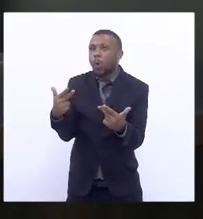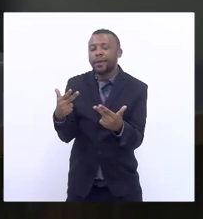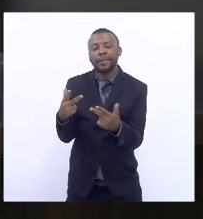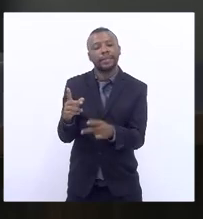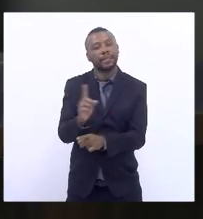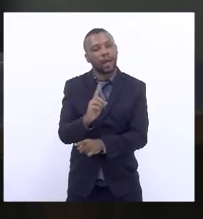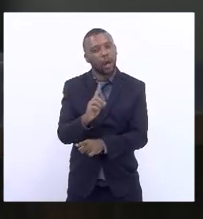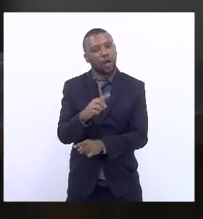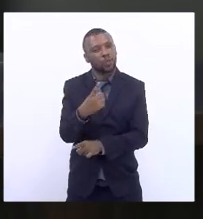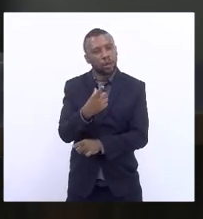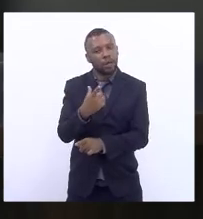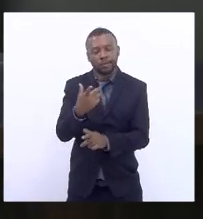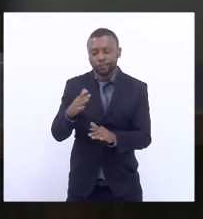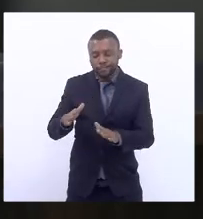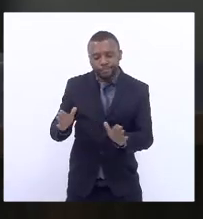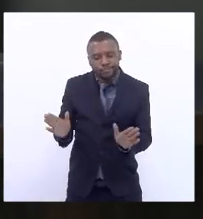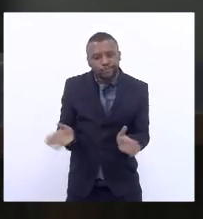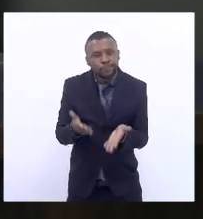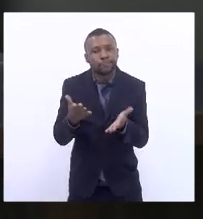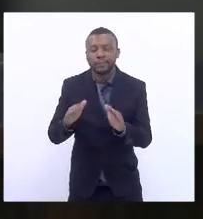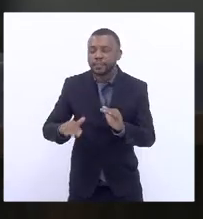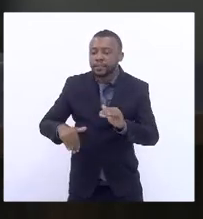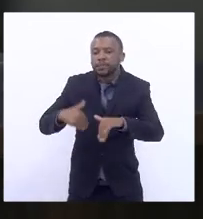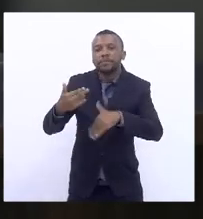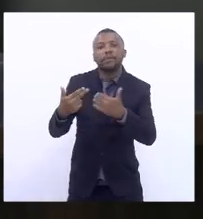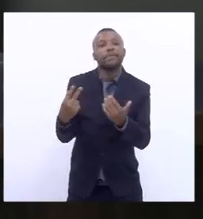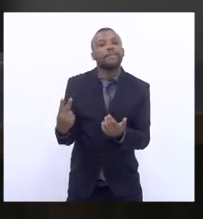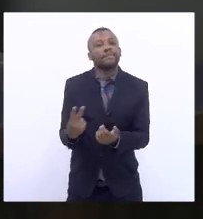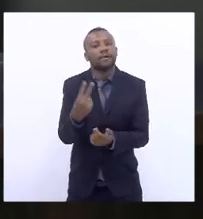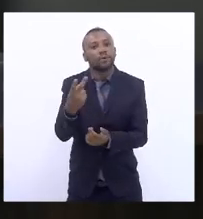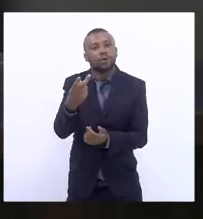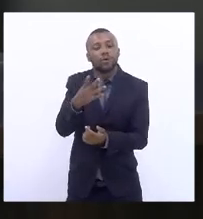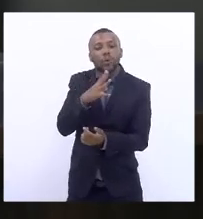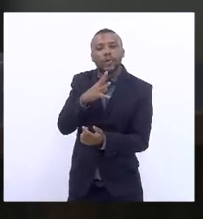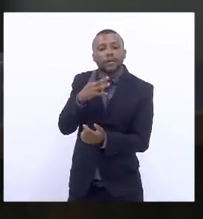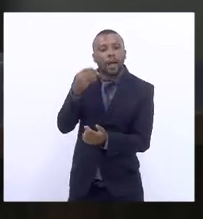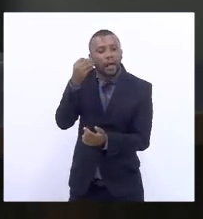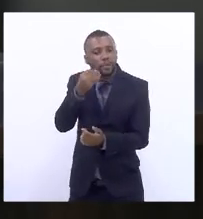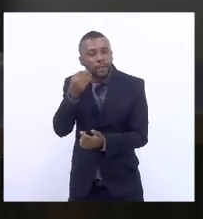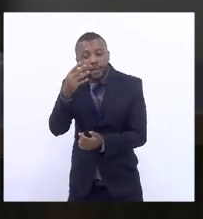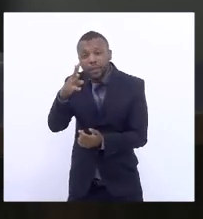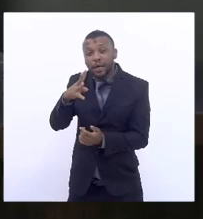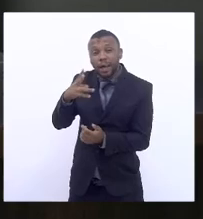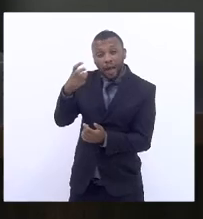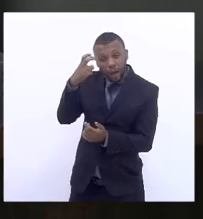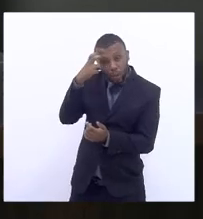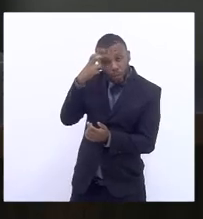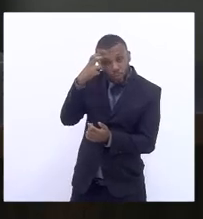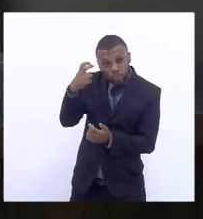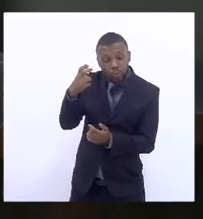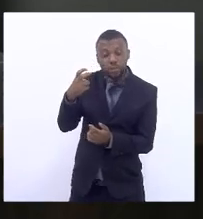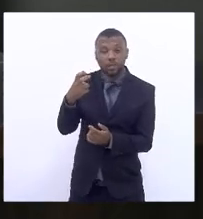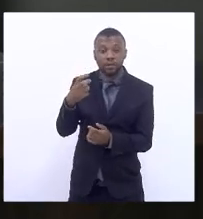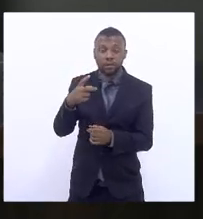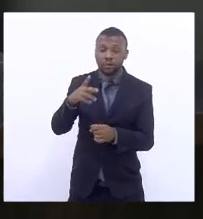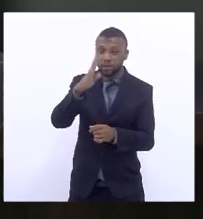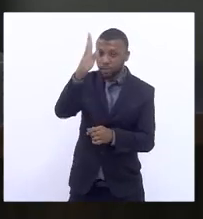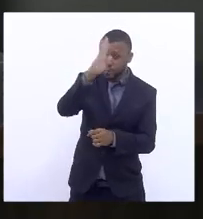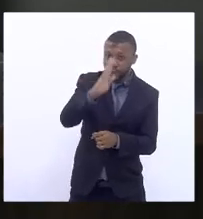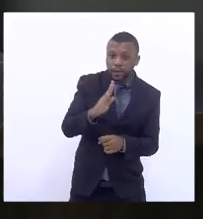para desenvolver valores, para conhecer a cultura da nossa cidade, a cultura do nosso país, a cultura de outros